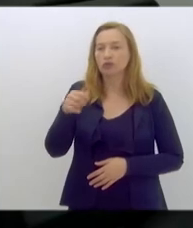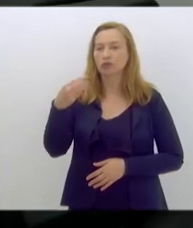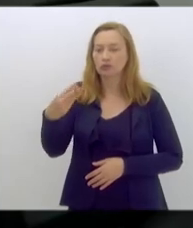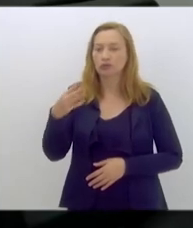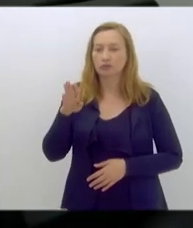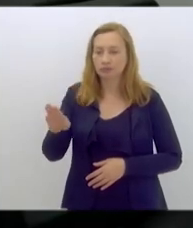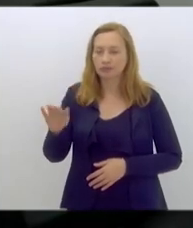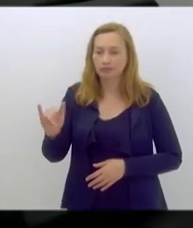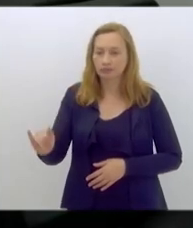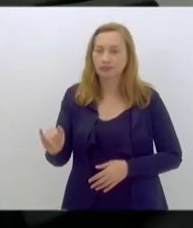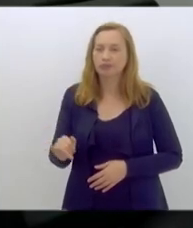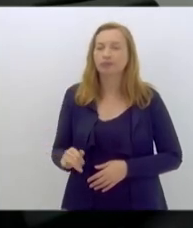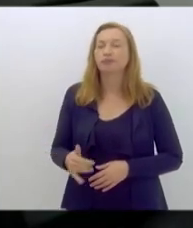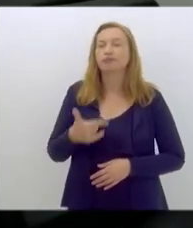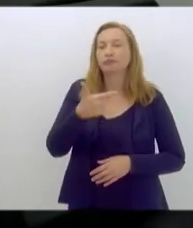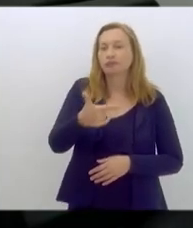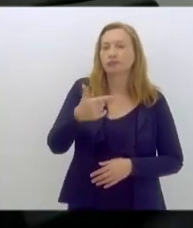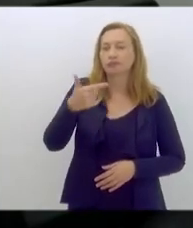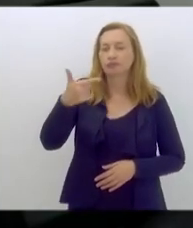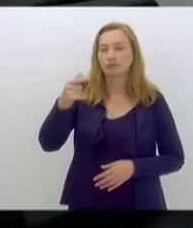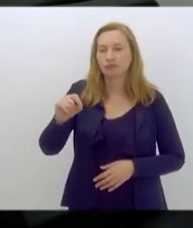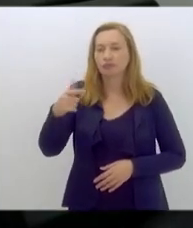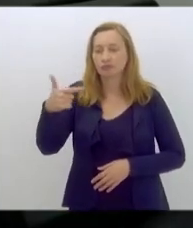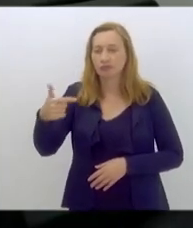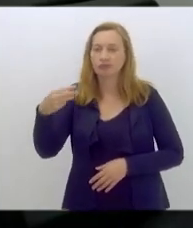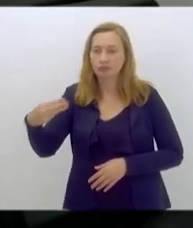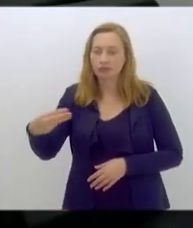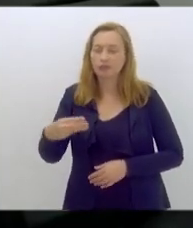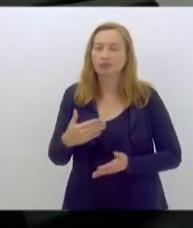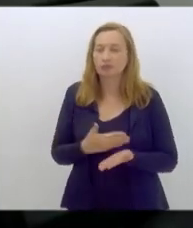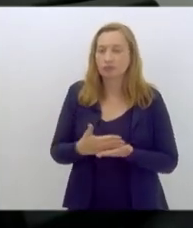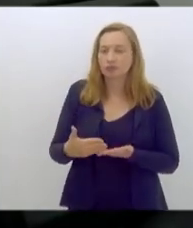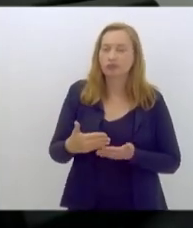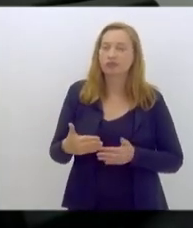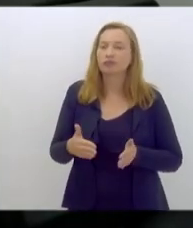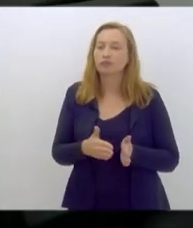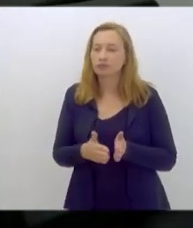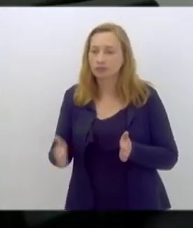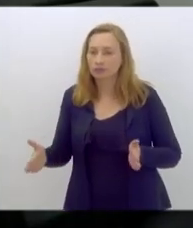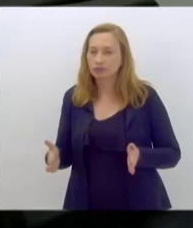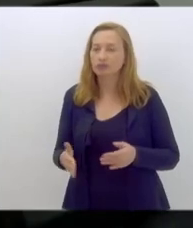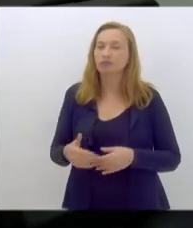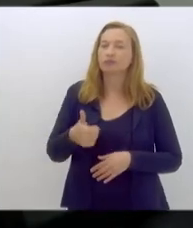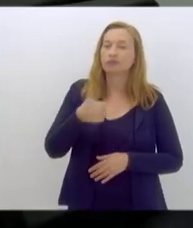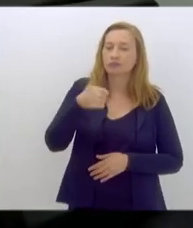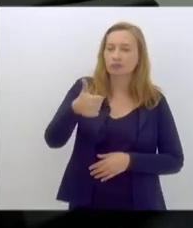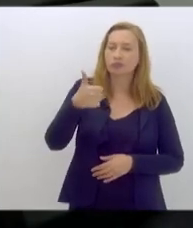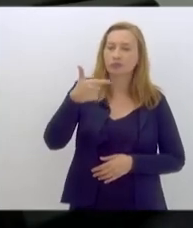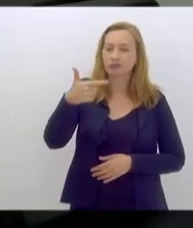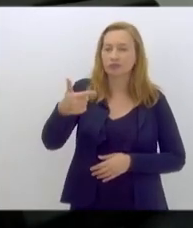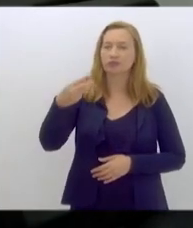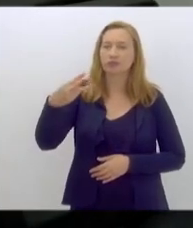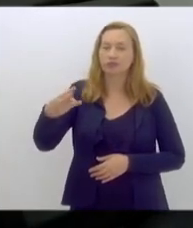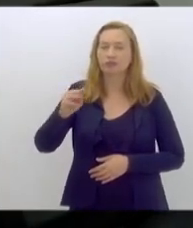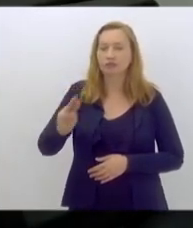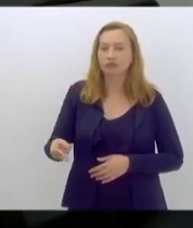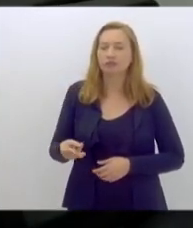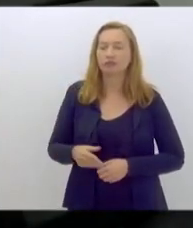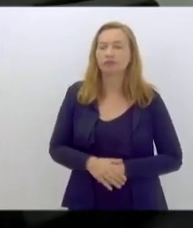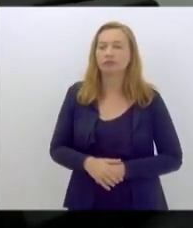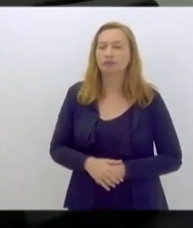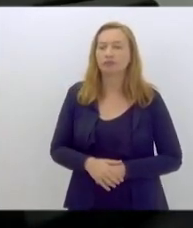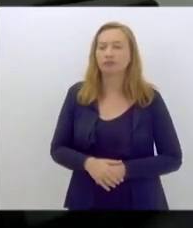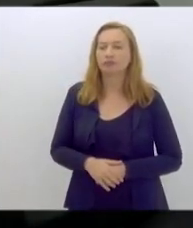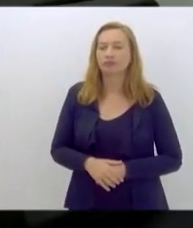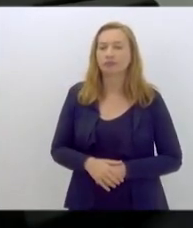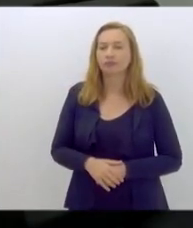e para 2023 que é Quando se inicia os processos tem uma previsão de 123 milhões o que